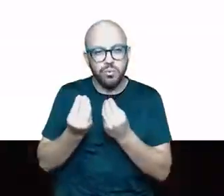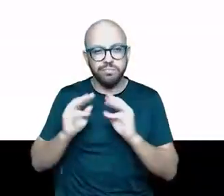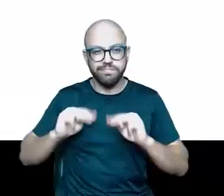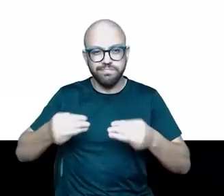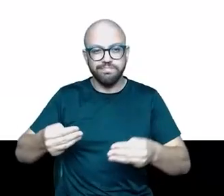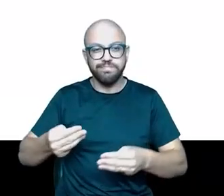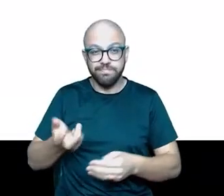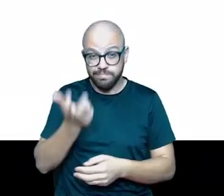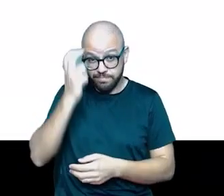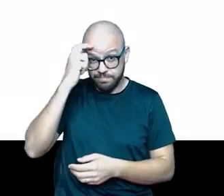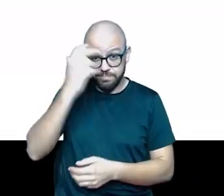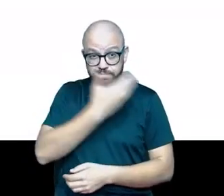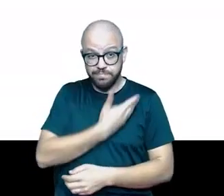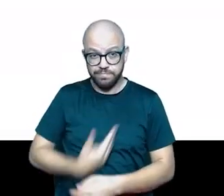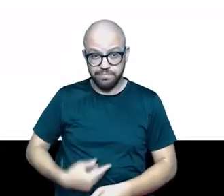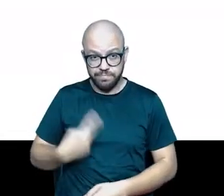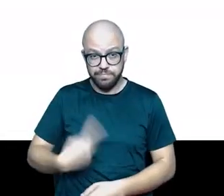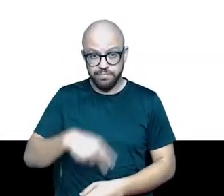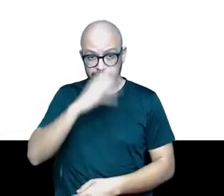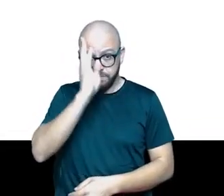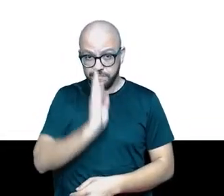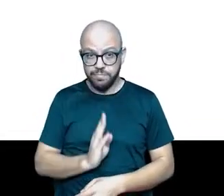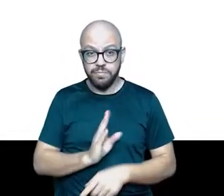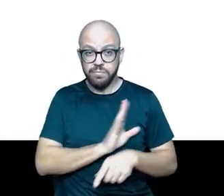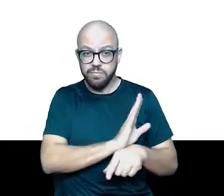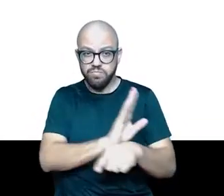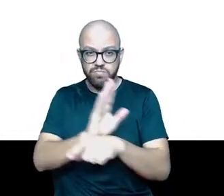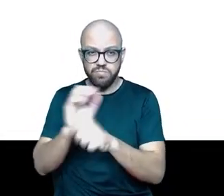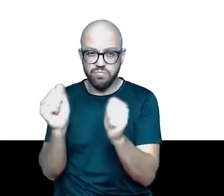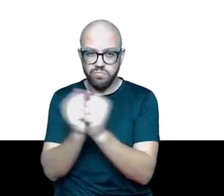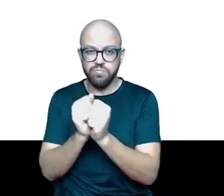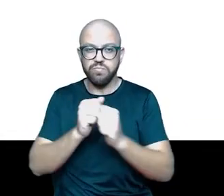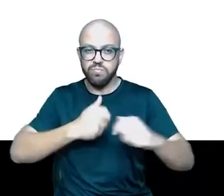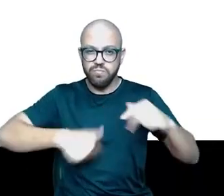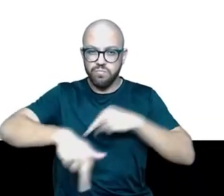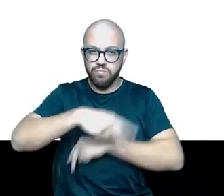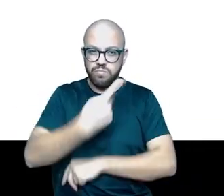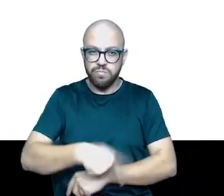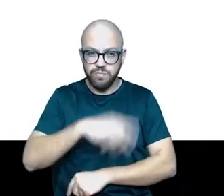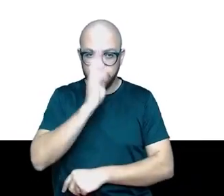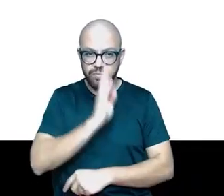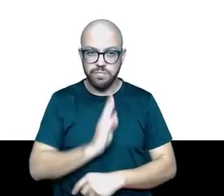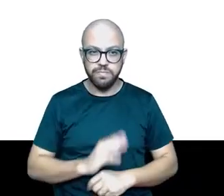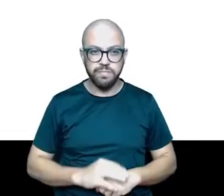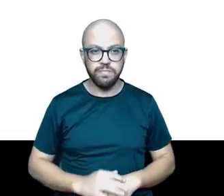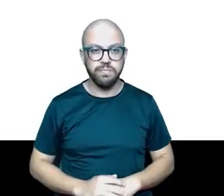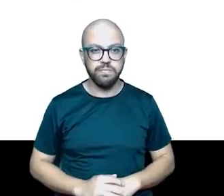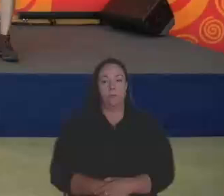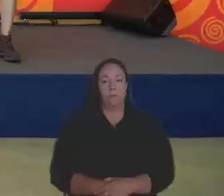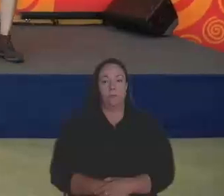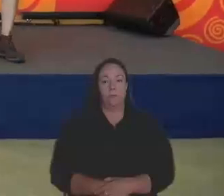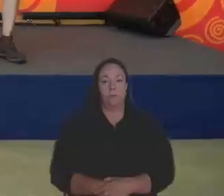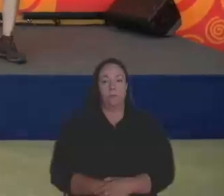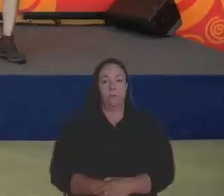Logos: Lei Rouanet, Ministério da Cultura, Governo do Brasil, do lado do povo brasileiro.